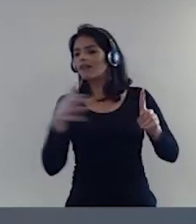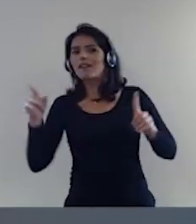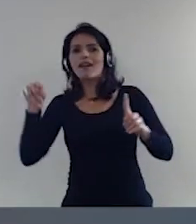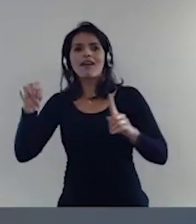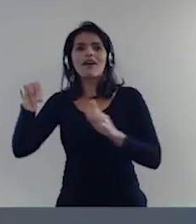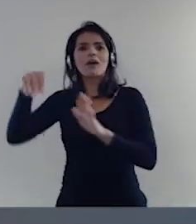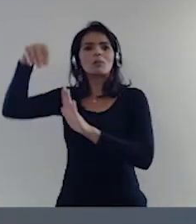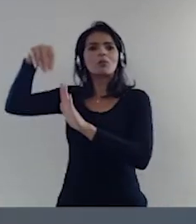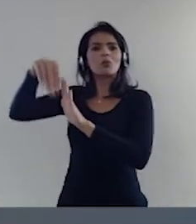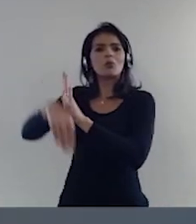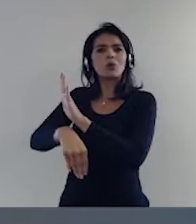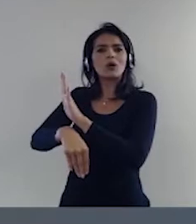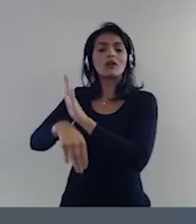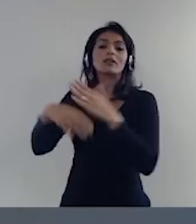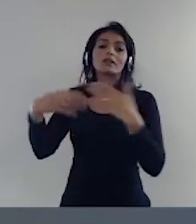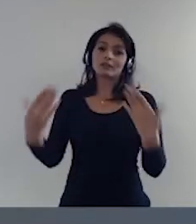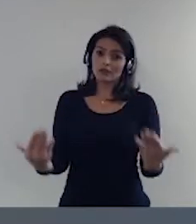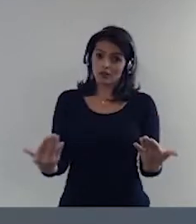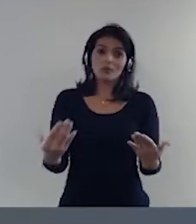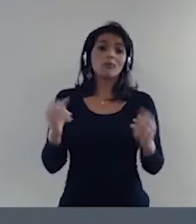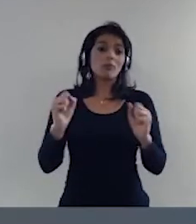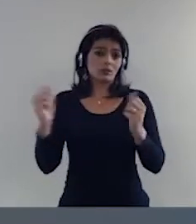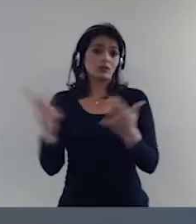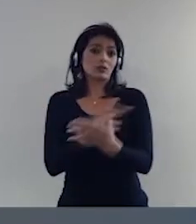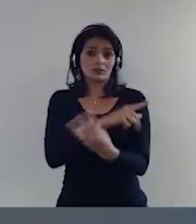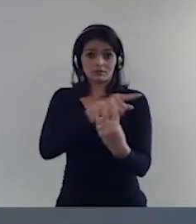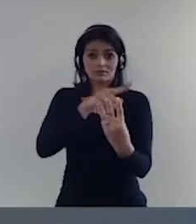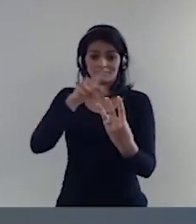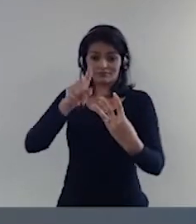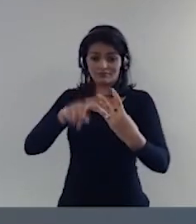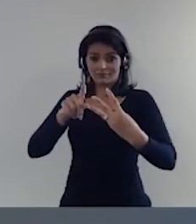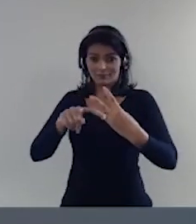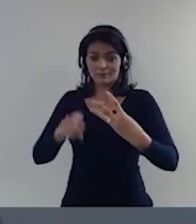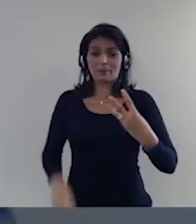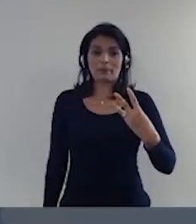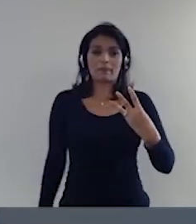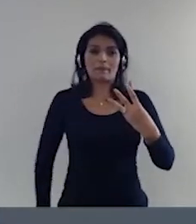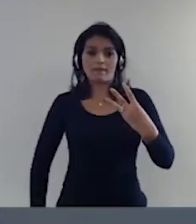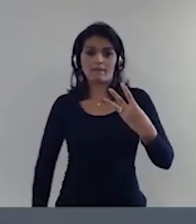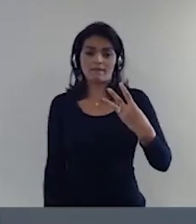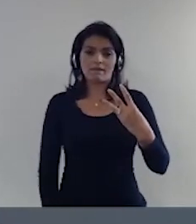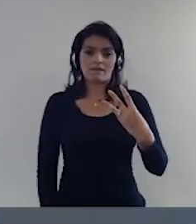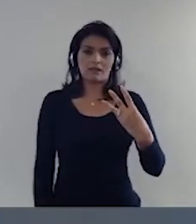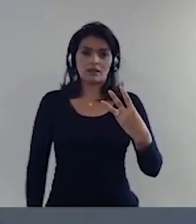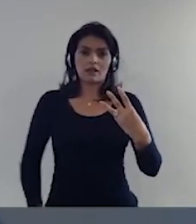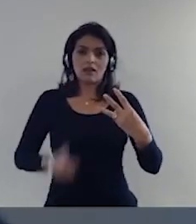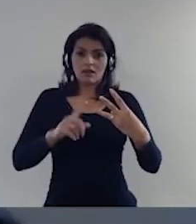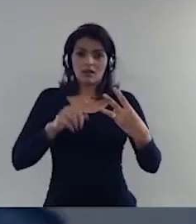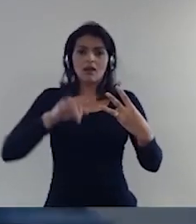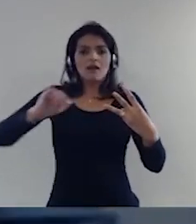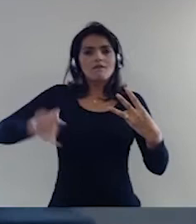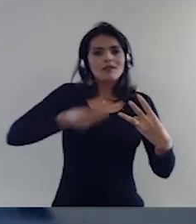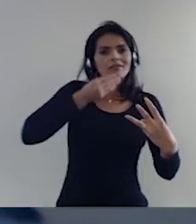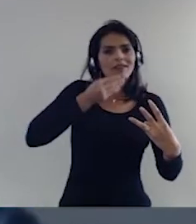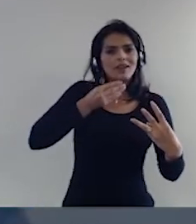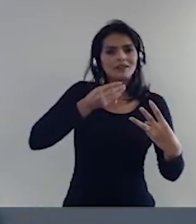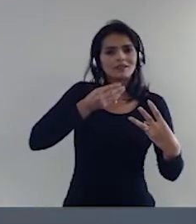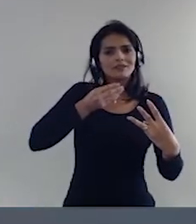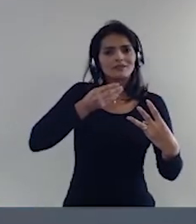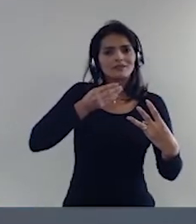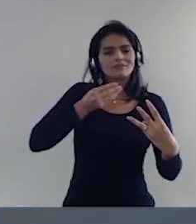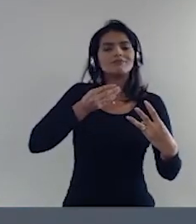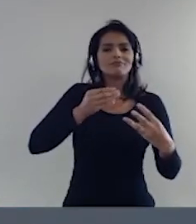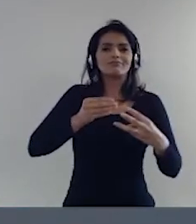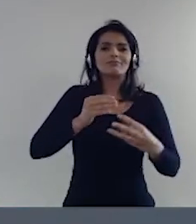essa excessiva onerosidade em grossas linhas. Em terceiro lugar, deve haver uma extrema vantagem para a contraparte. Esse